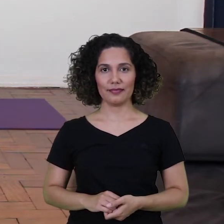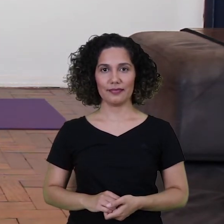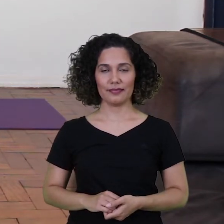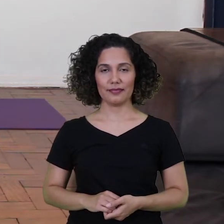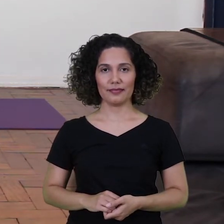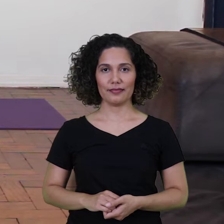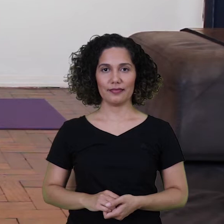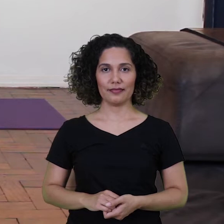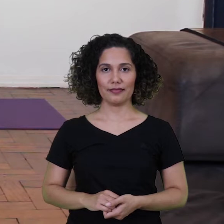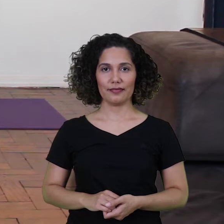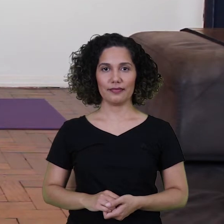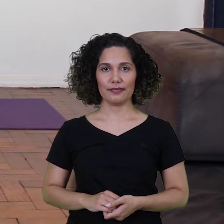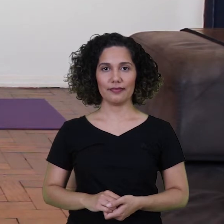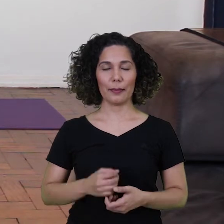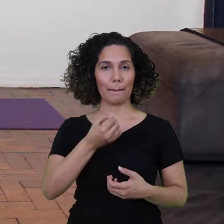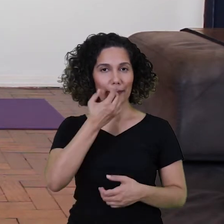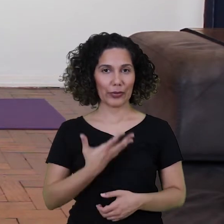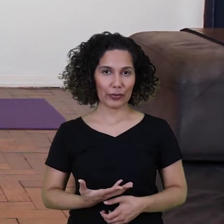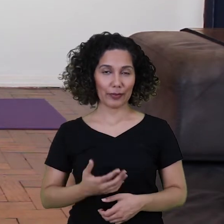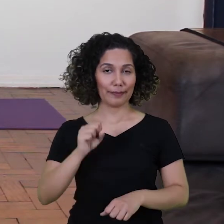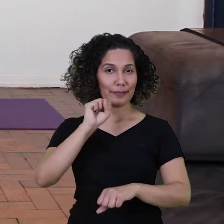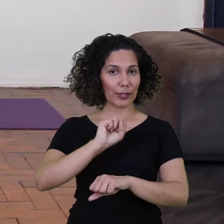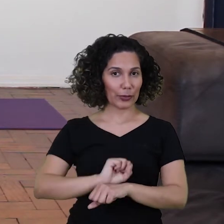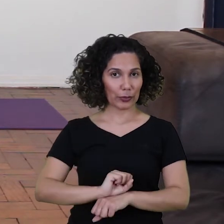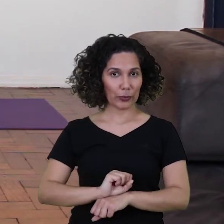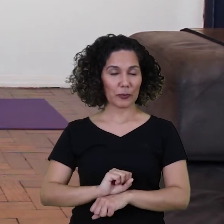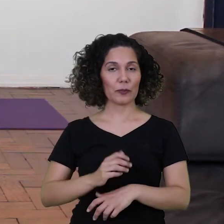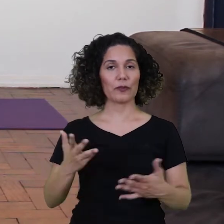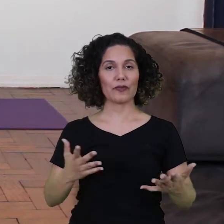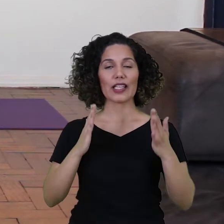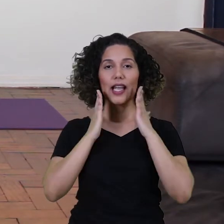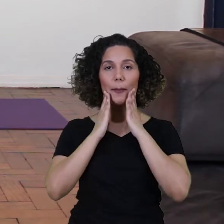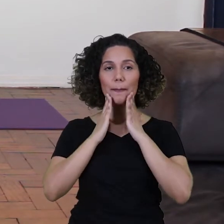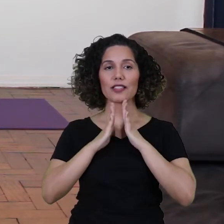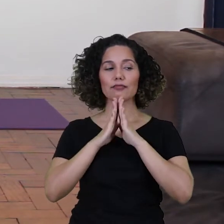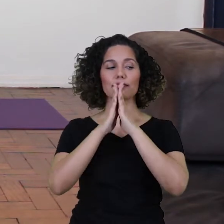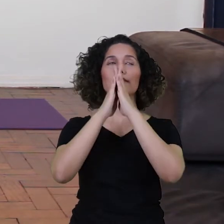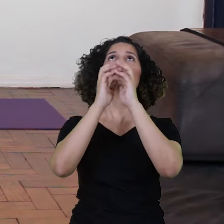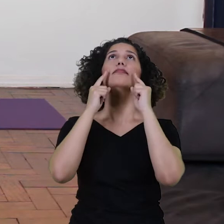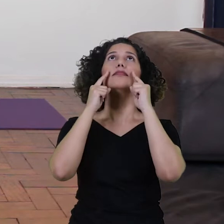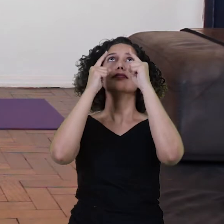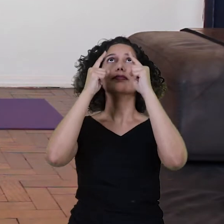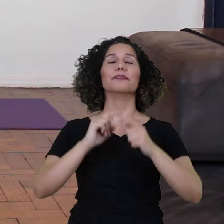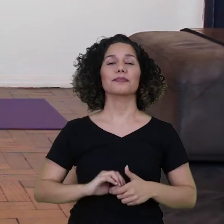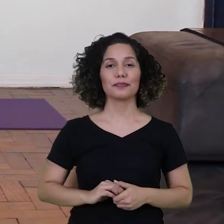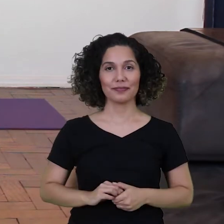Patrocínio Prefeitura do Natal, a nossa cidade. Boa, parou. Leva a cabeça lá para